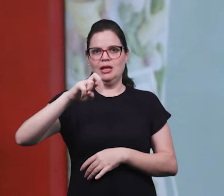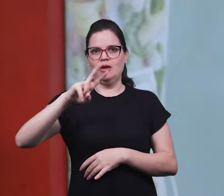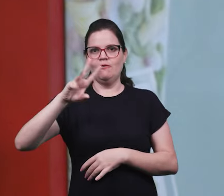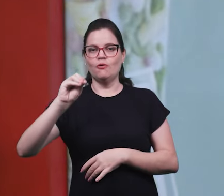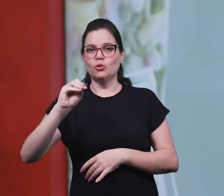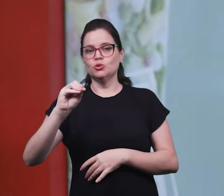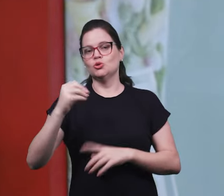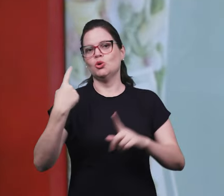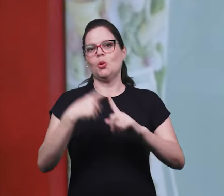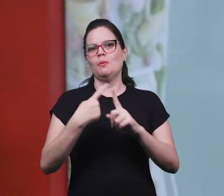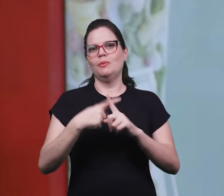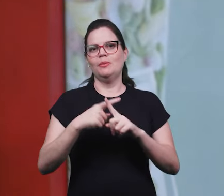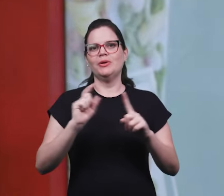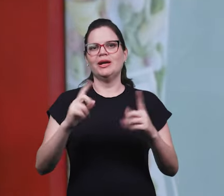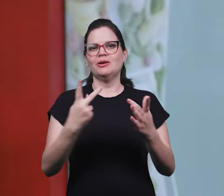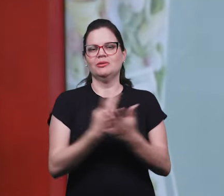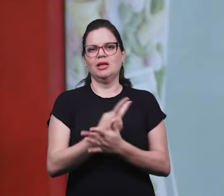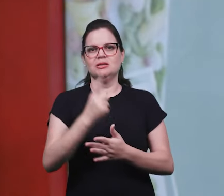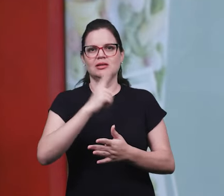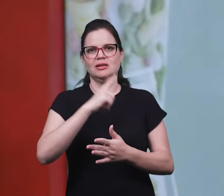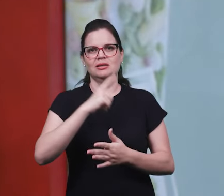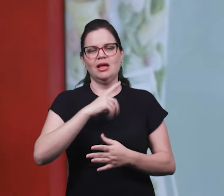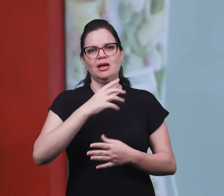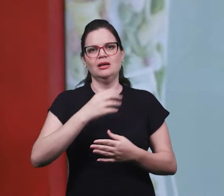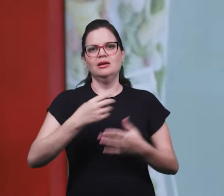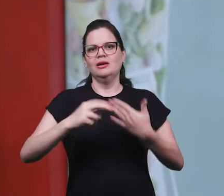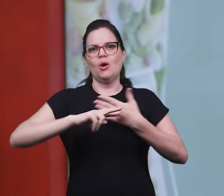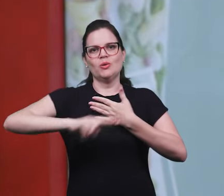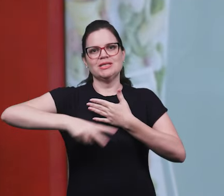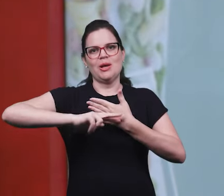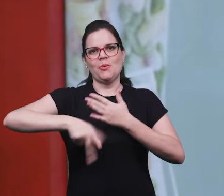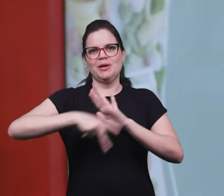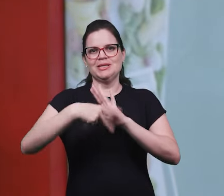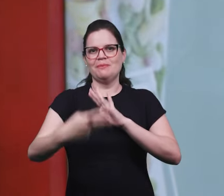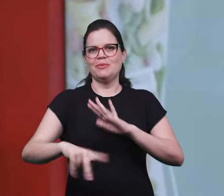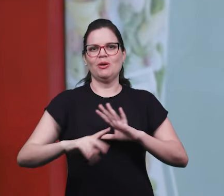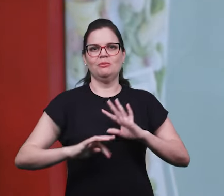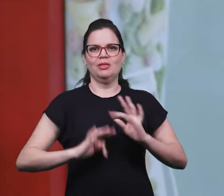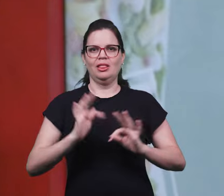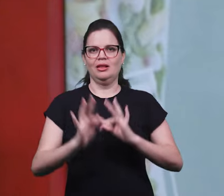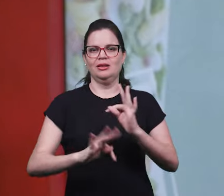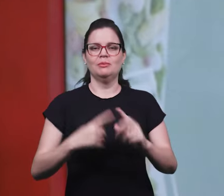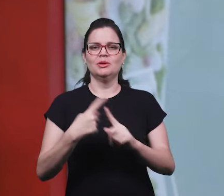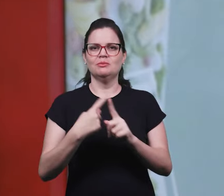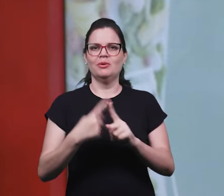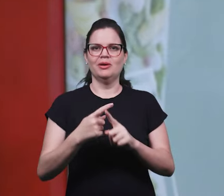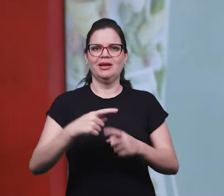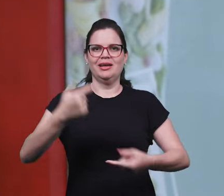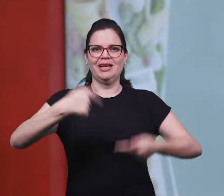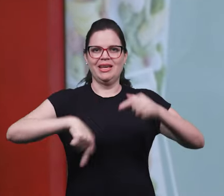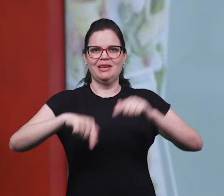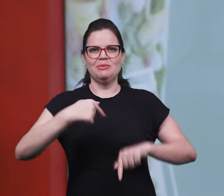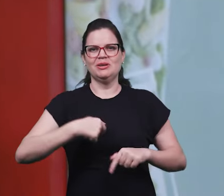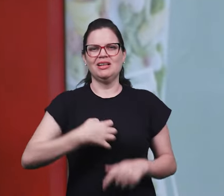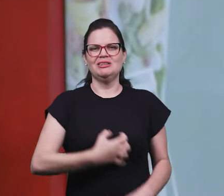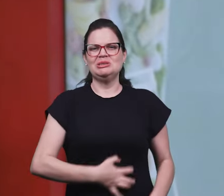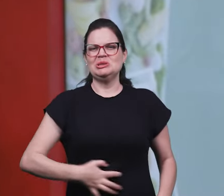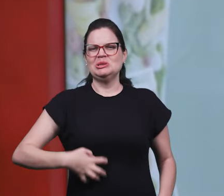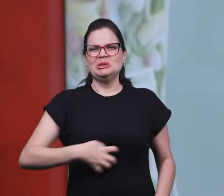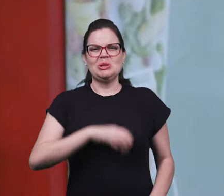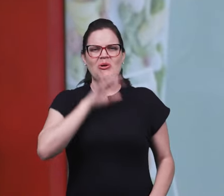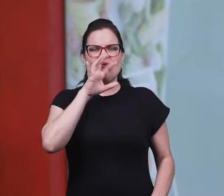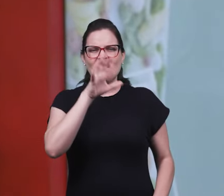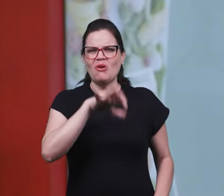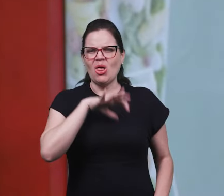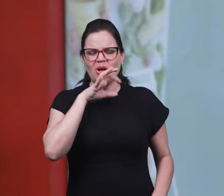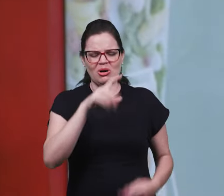principalmente por conta dos efeitos colaterais do tratamento mesmo a quimioterapia que vai dar muita náusea vômito às vezes diarreia